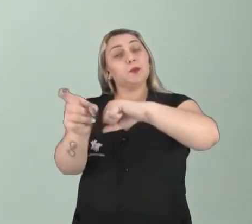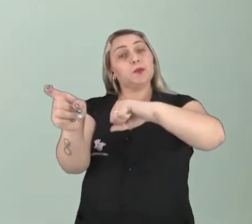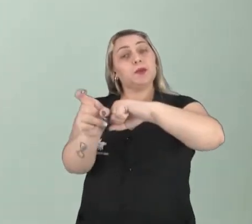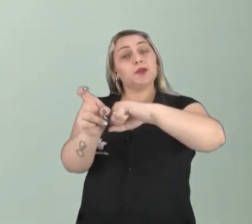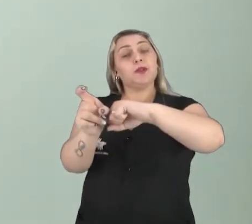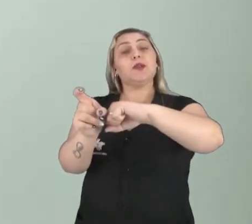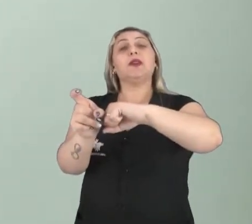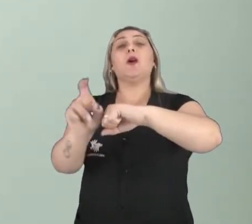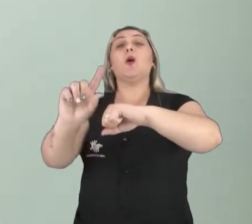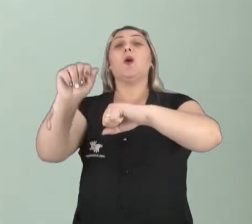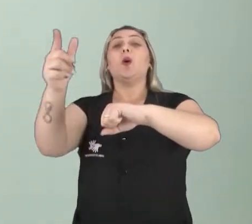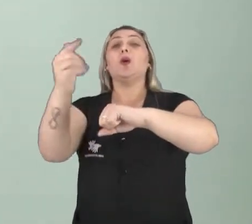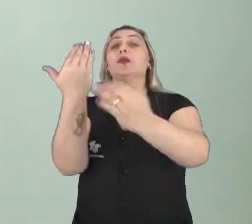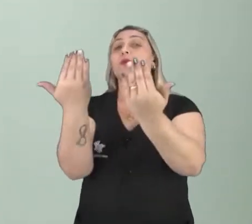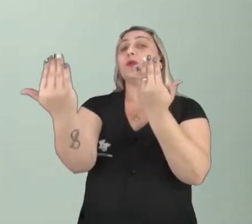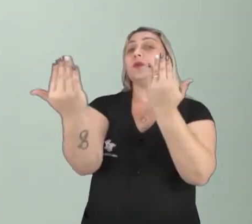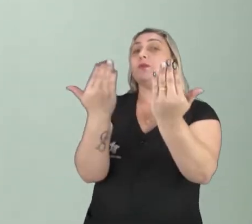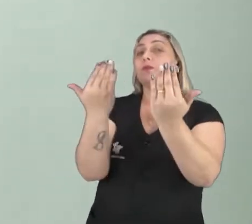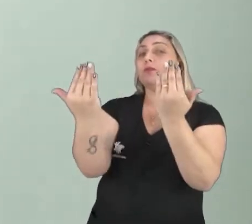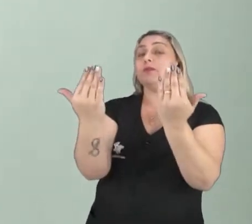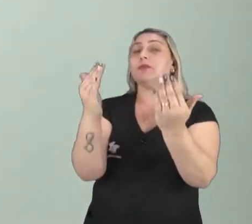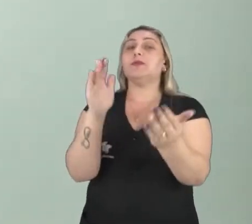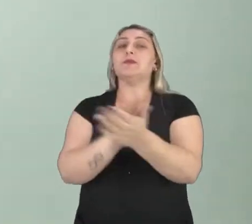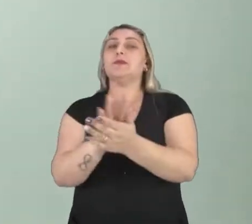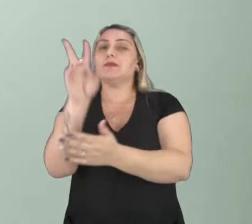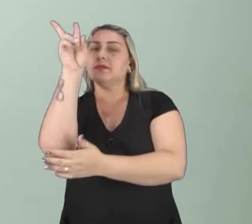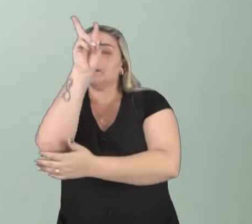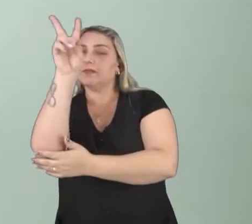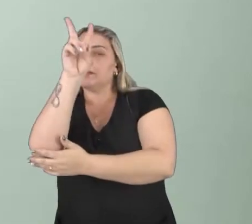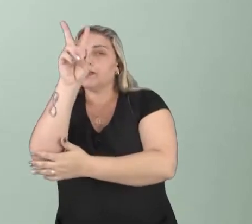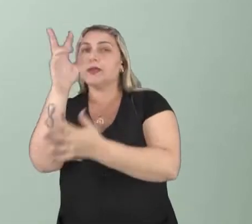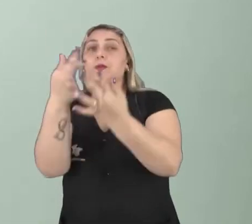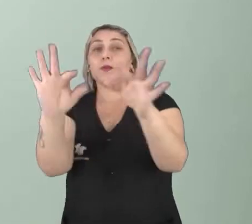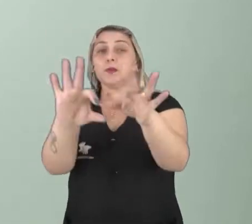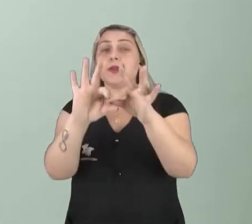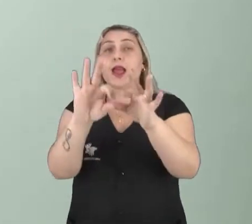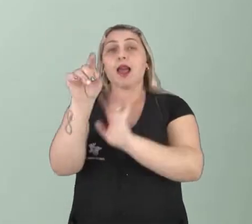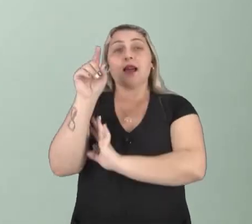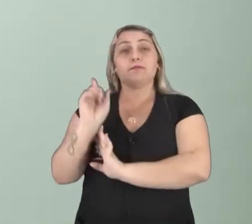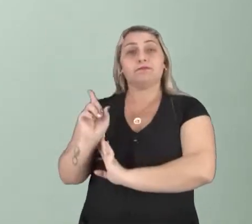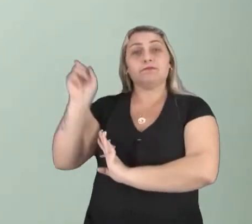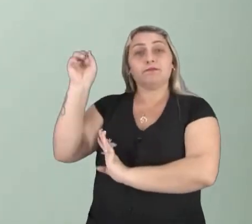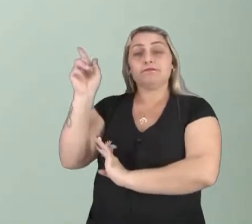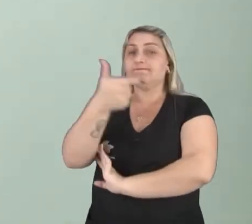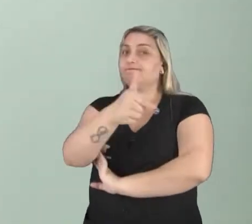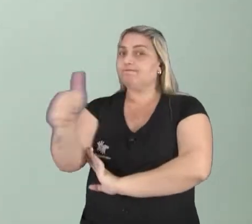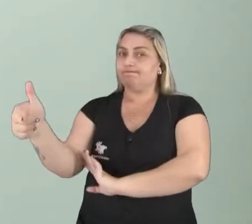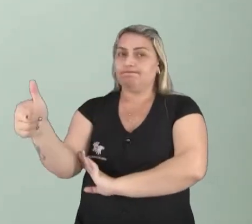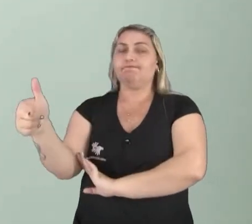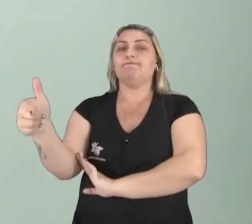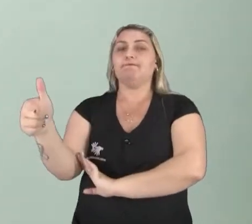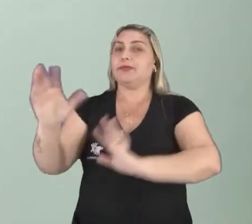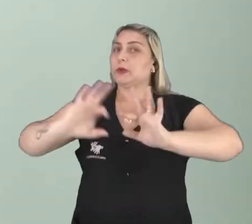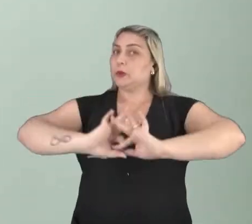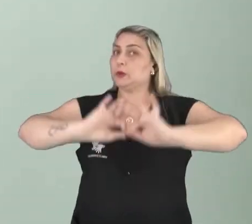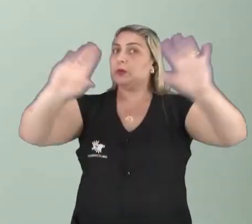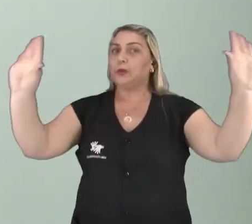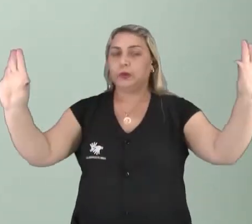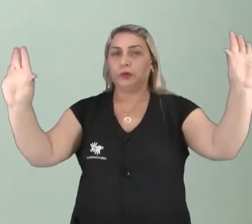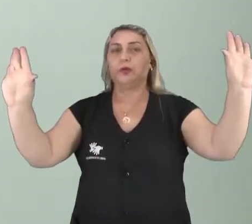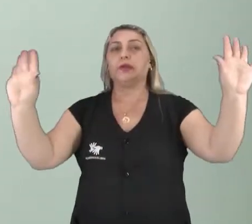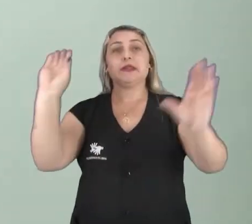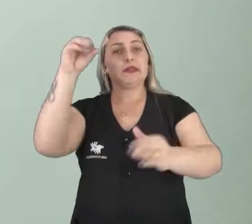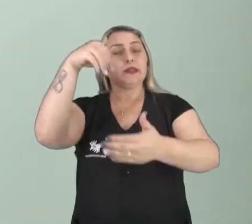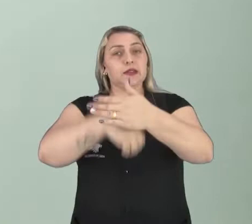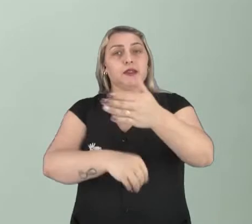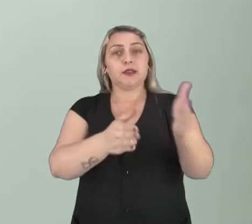substantiva, outras eram comparativas, né? Aqui não, nós não temos isso, tá certo? Elas são independentes ali